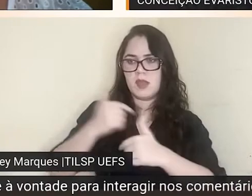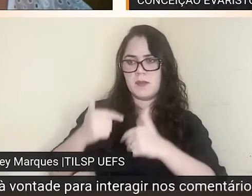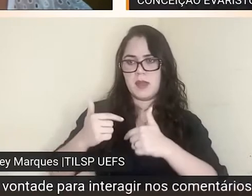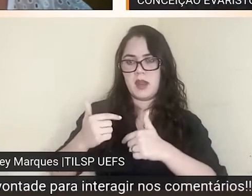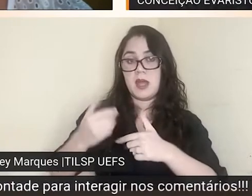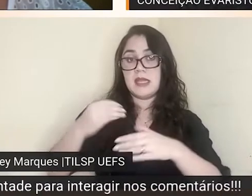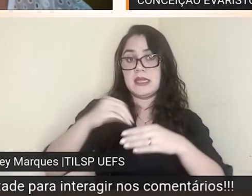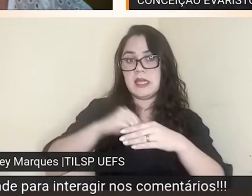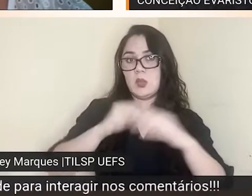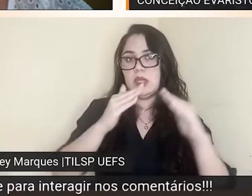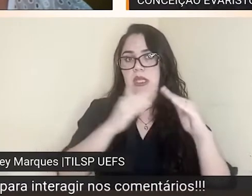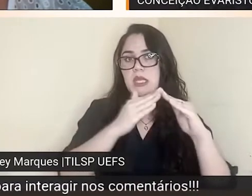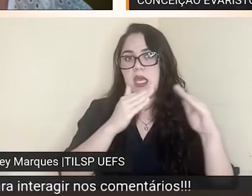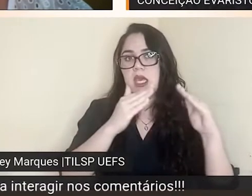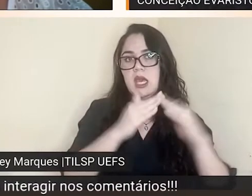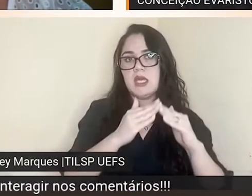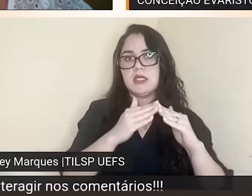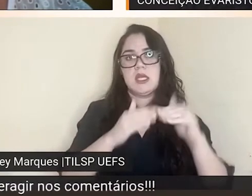madames.